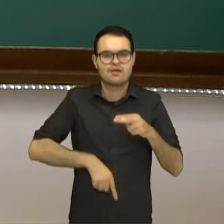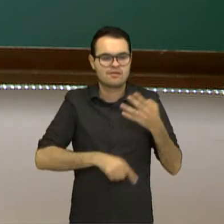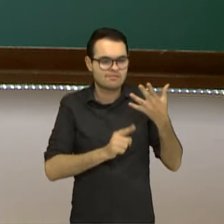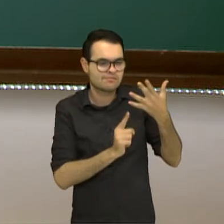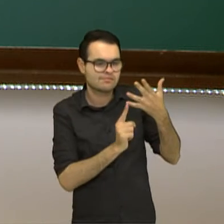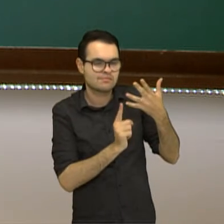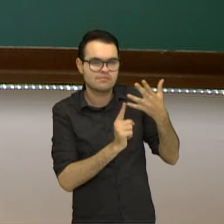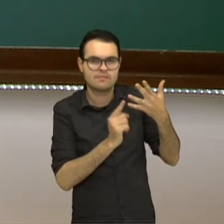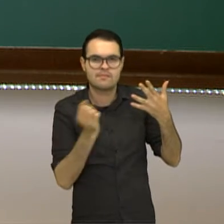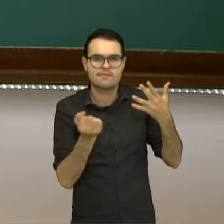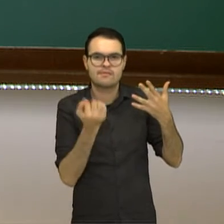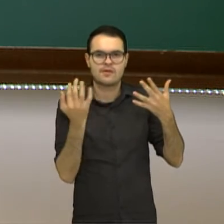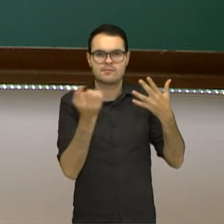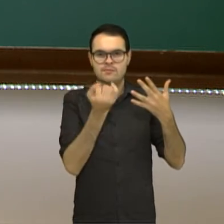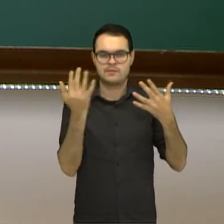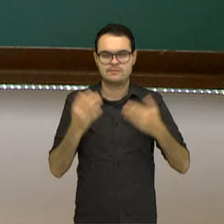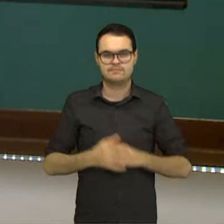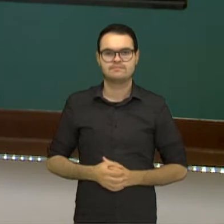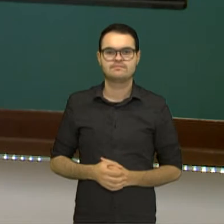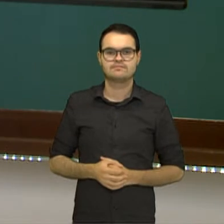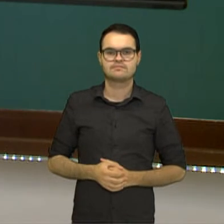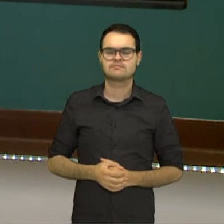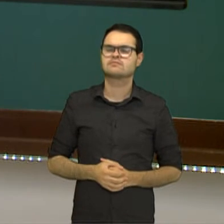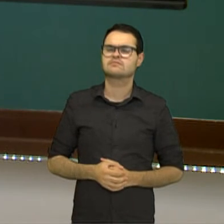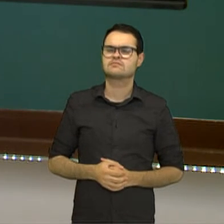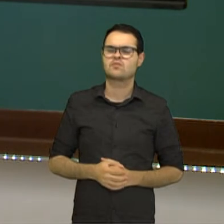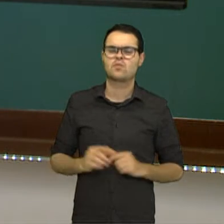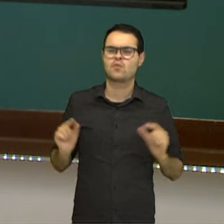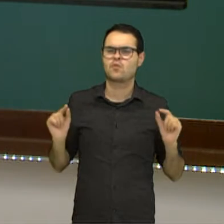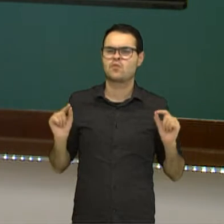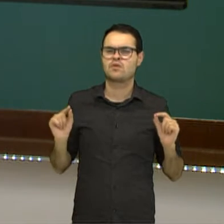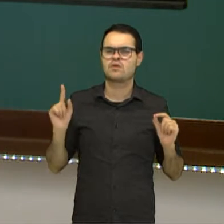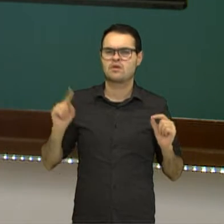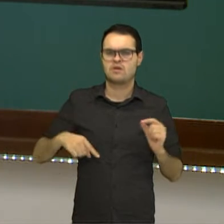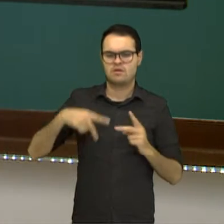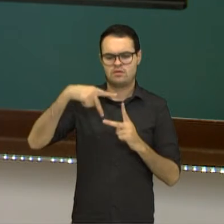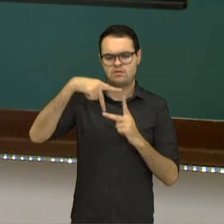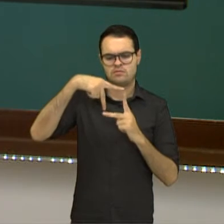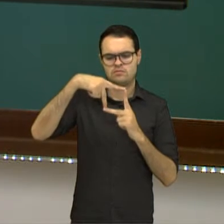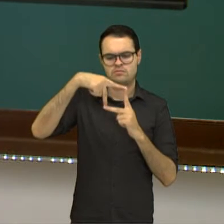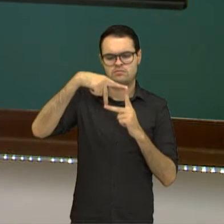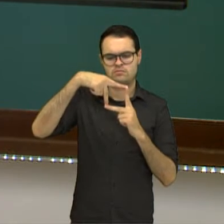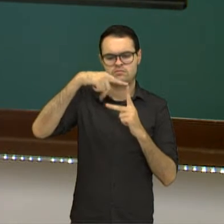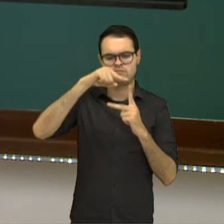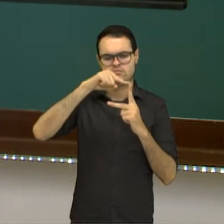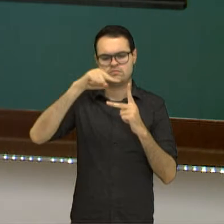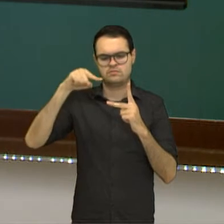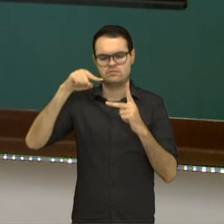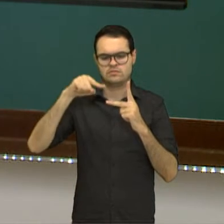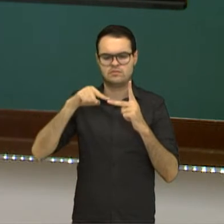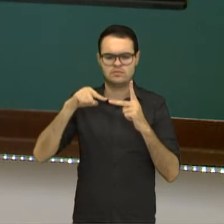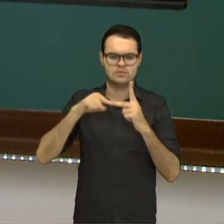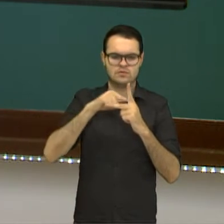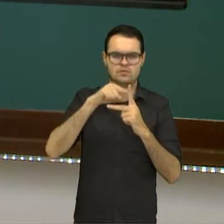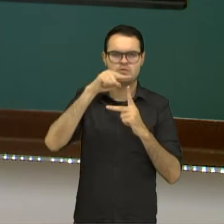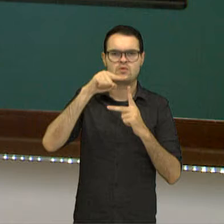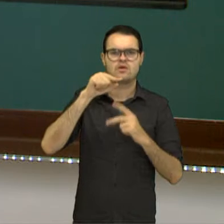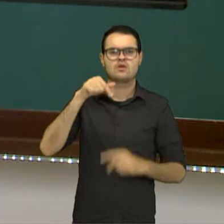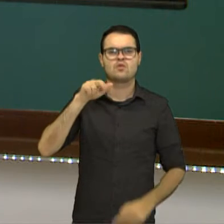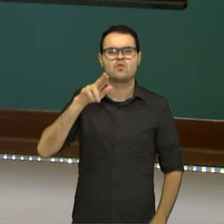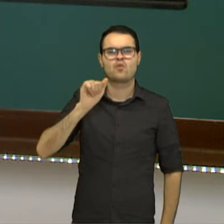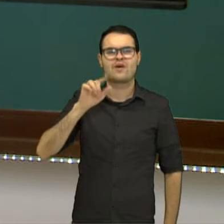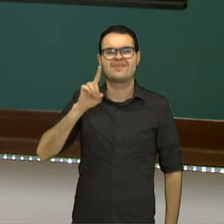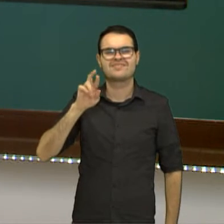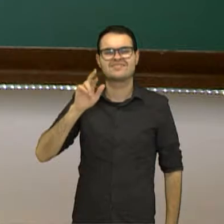operação, certo? Mas e aí? O que são quadrados perfeitos? Quem são esses números chamados de quadrados